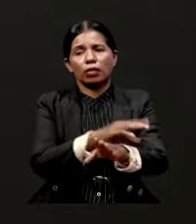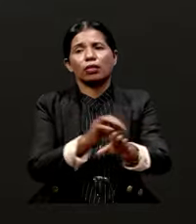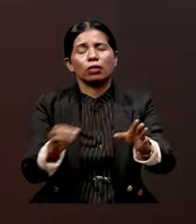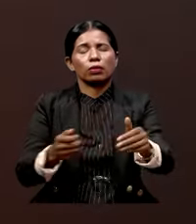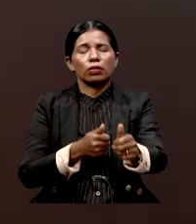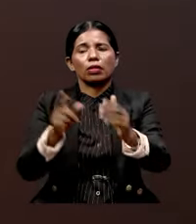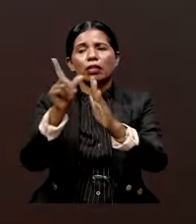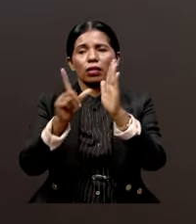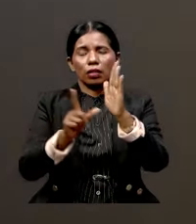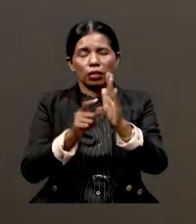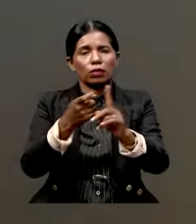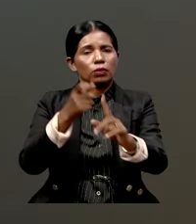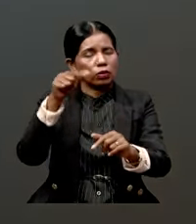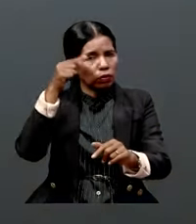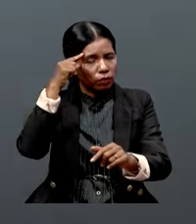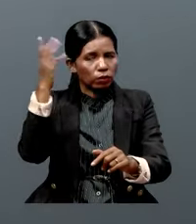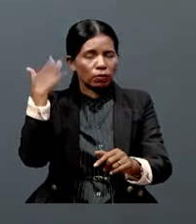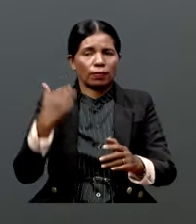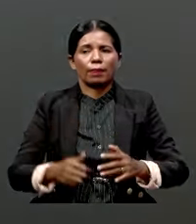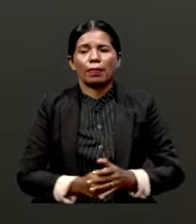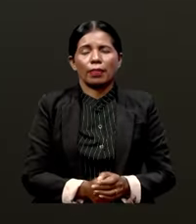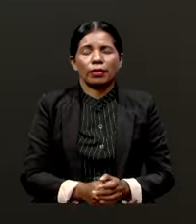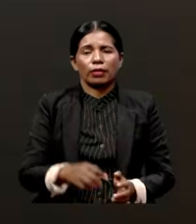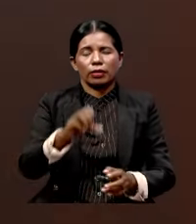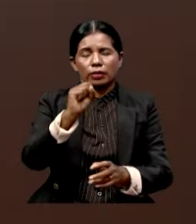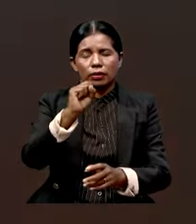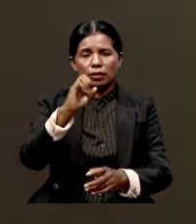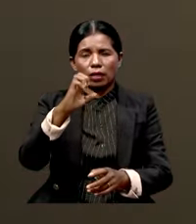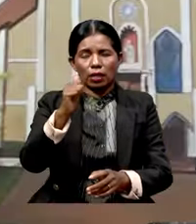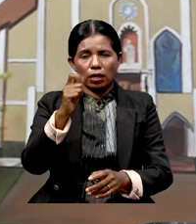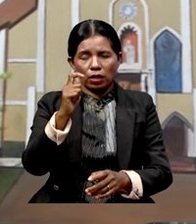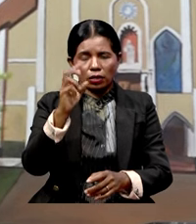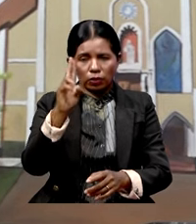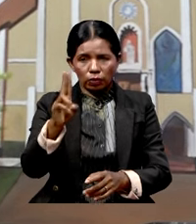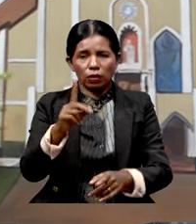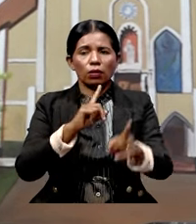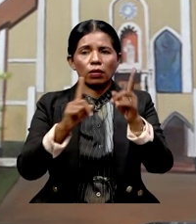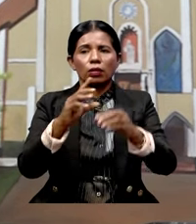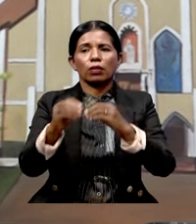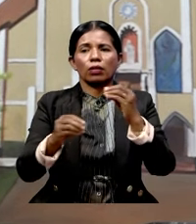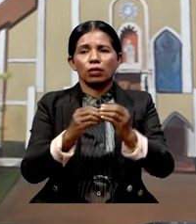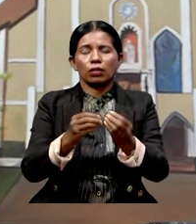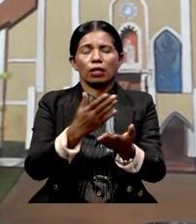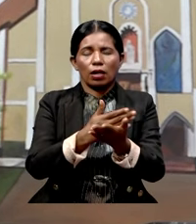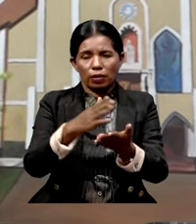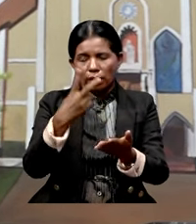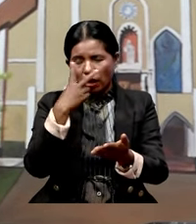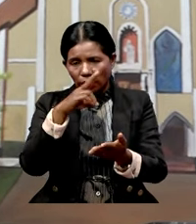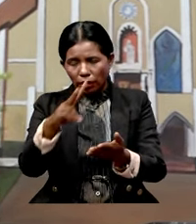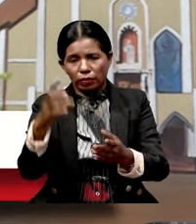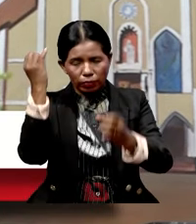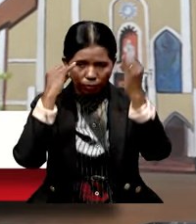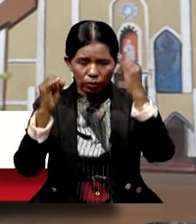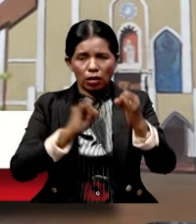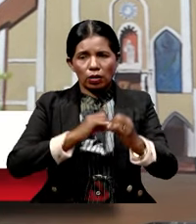e aprova o seu governo anterior. Bem, se a tua minha intervenção uma passa dos limites, mas bem ao fiar,